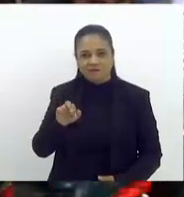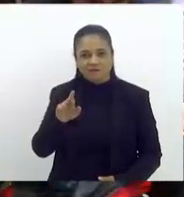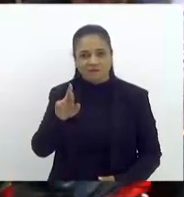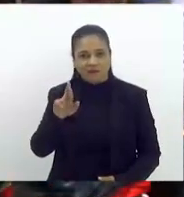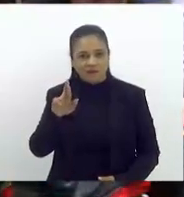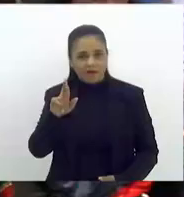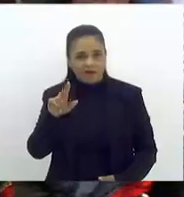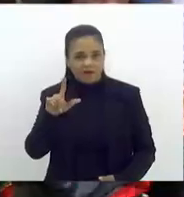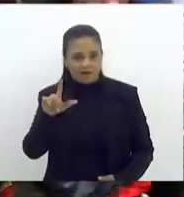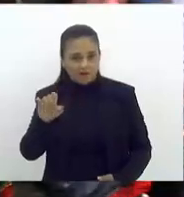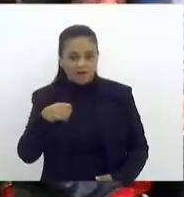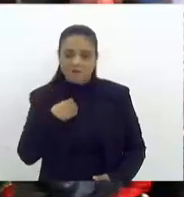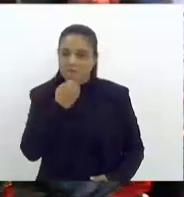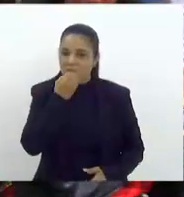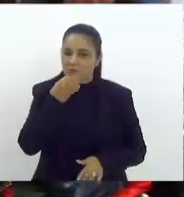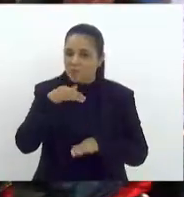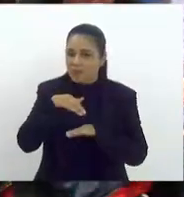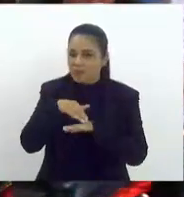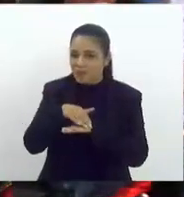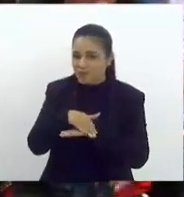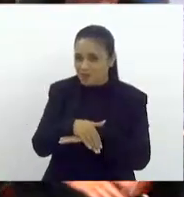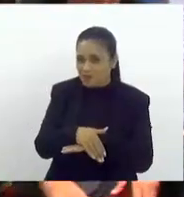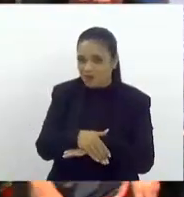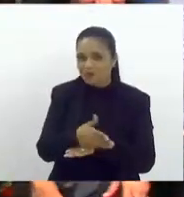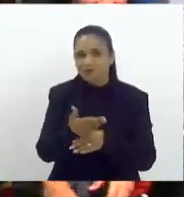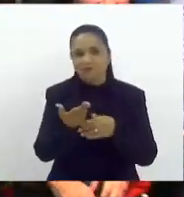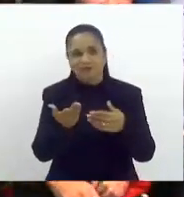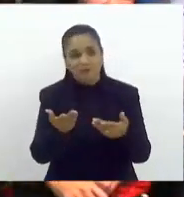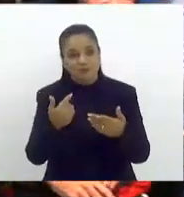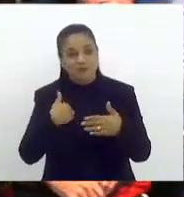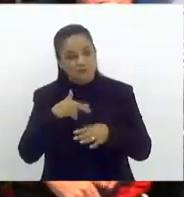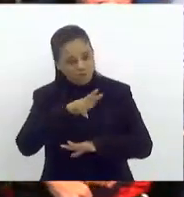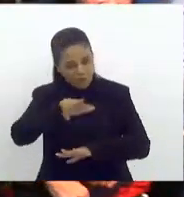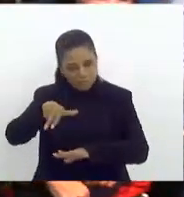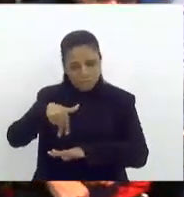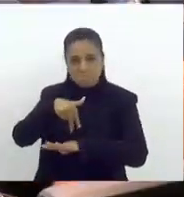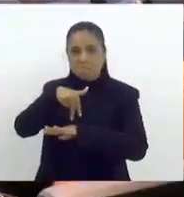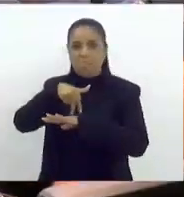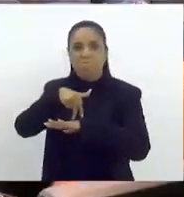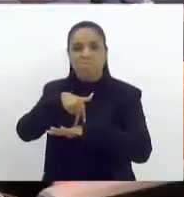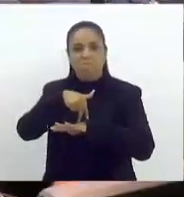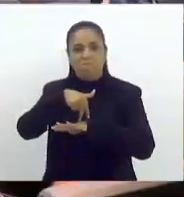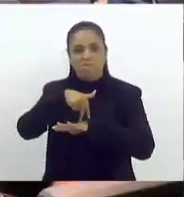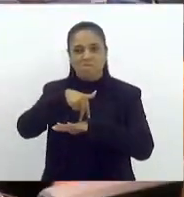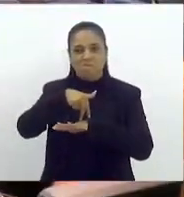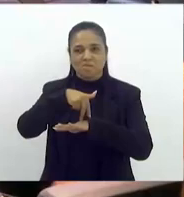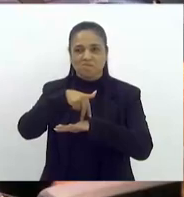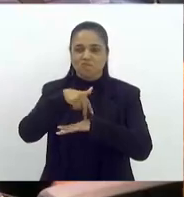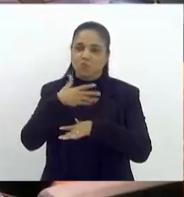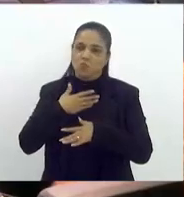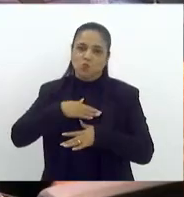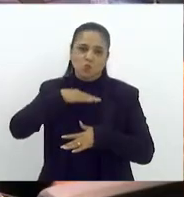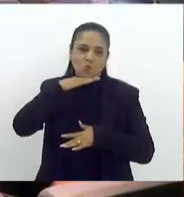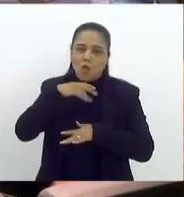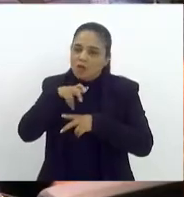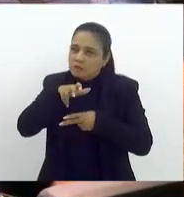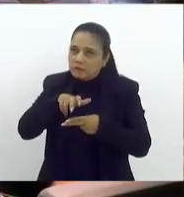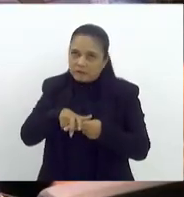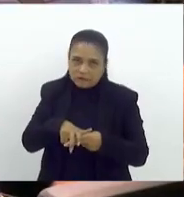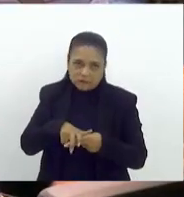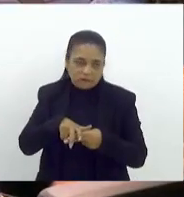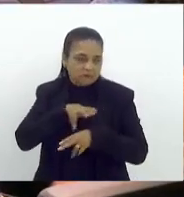boa noite boa noite vou ficar de pé também que não aguento ficar sentada não gente